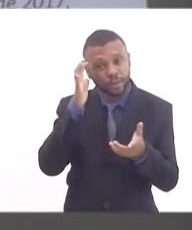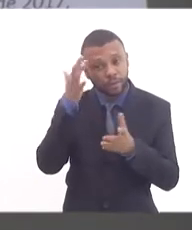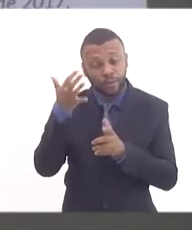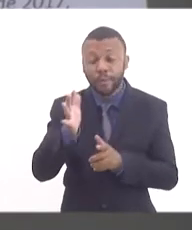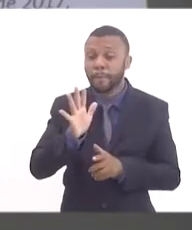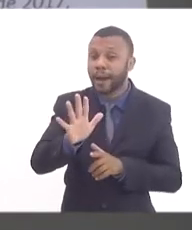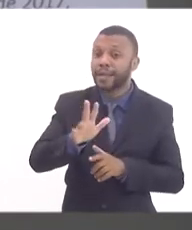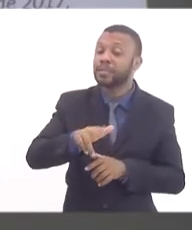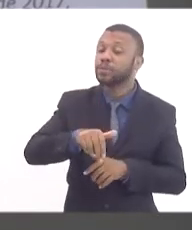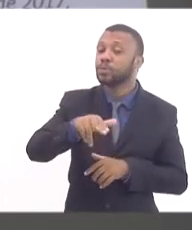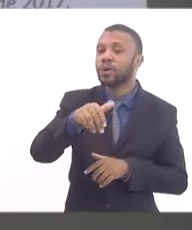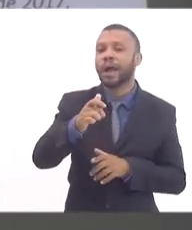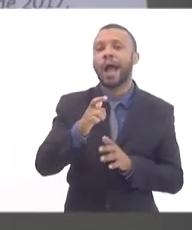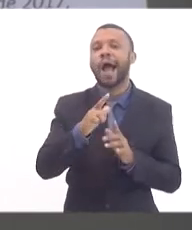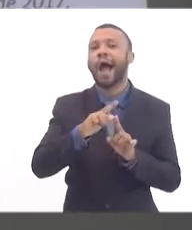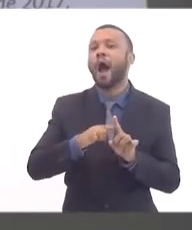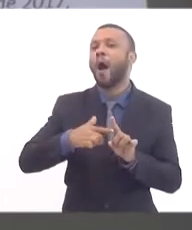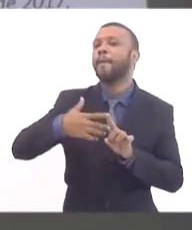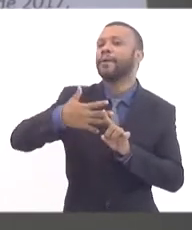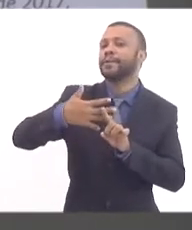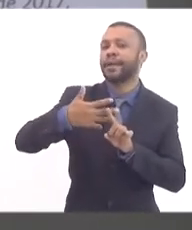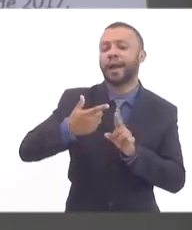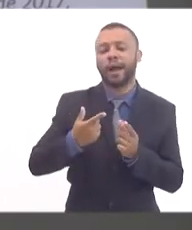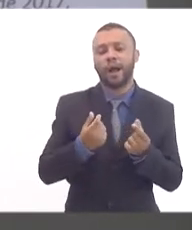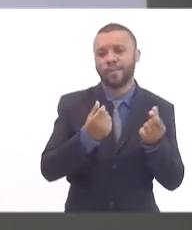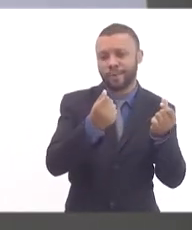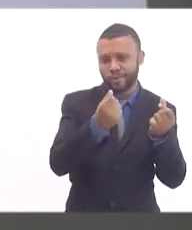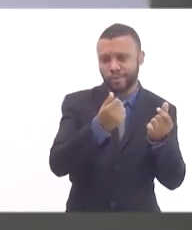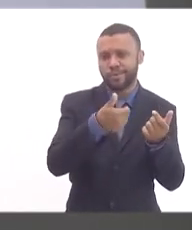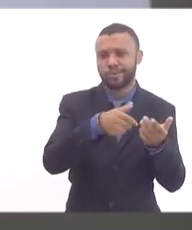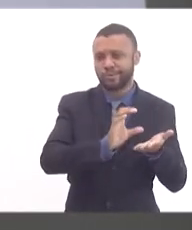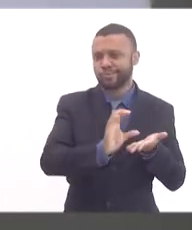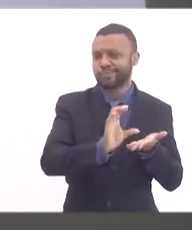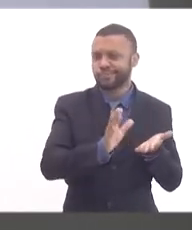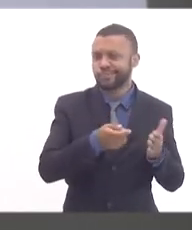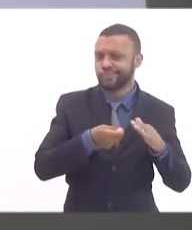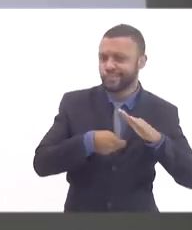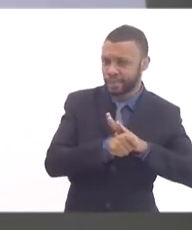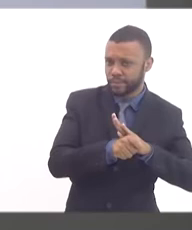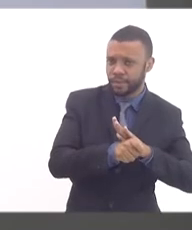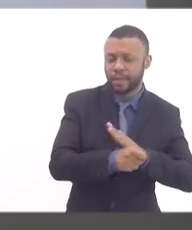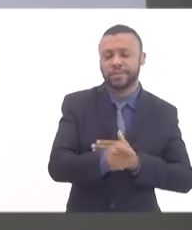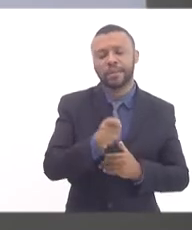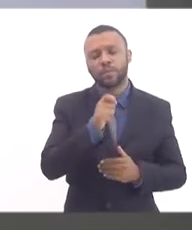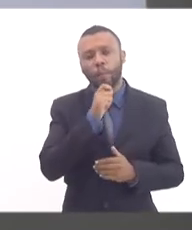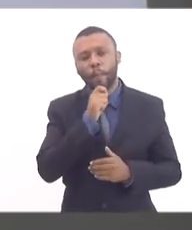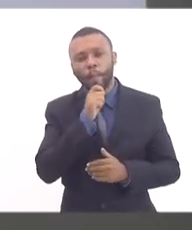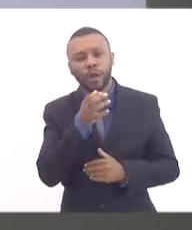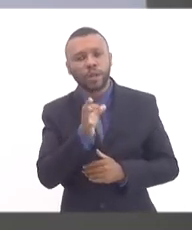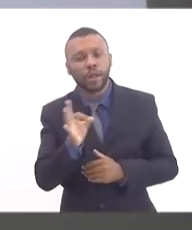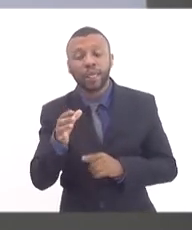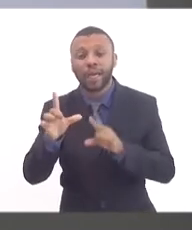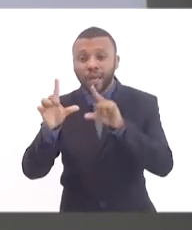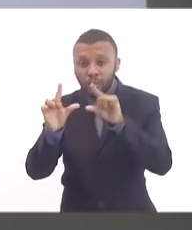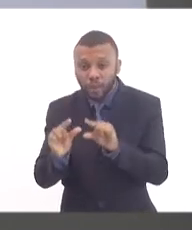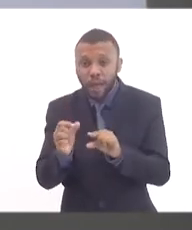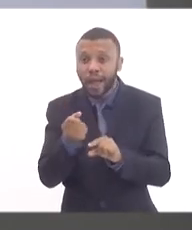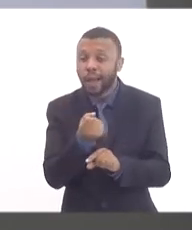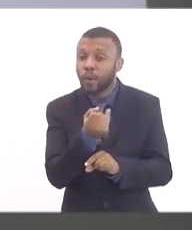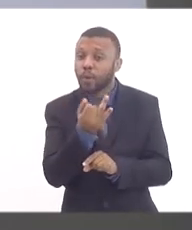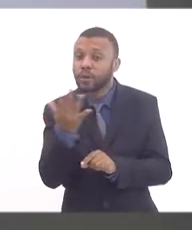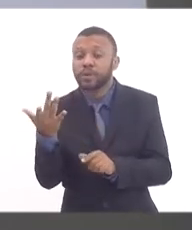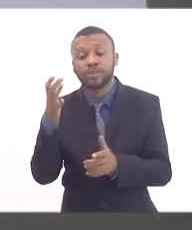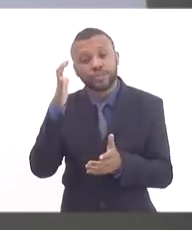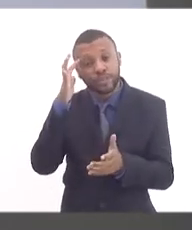nunca aumentar o valor do incentivo nem o o número nem reduziu o número de